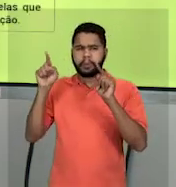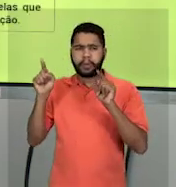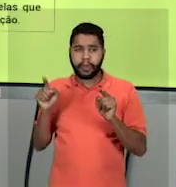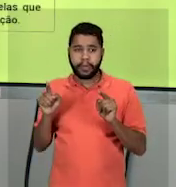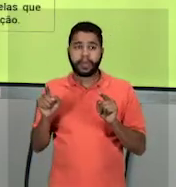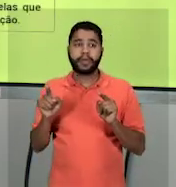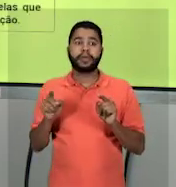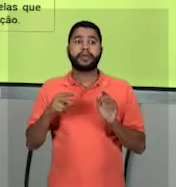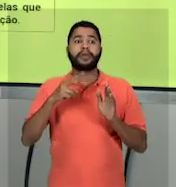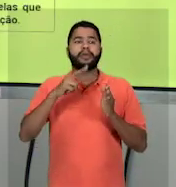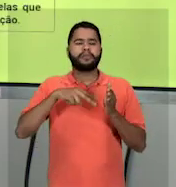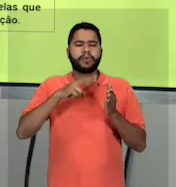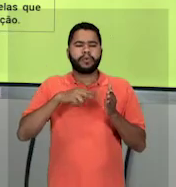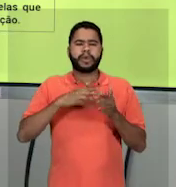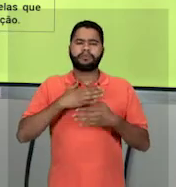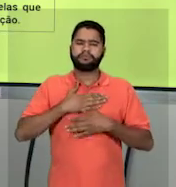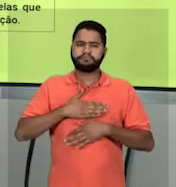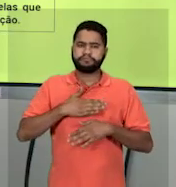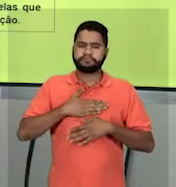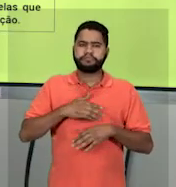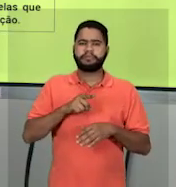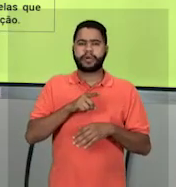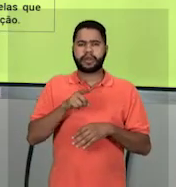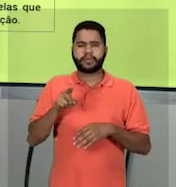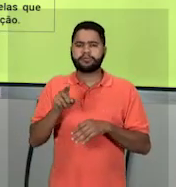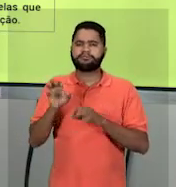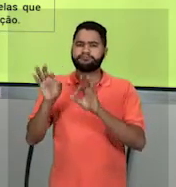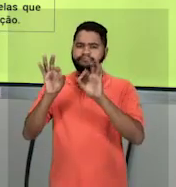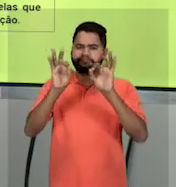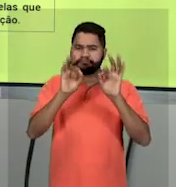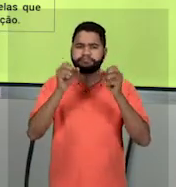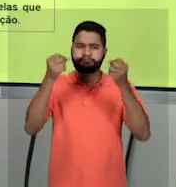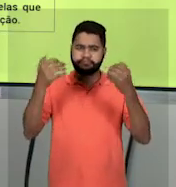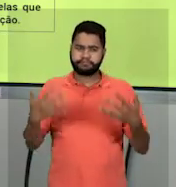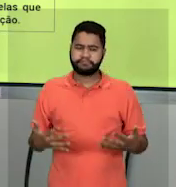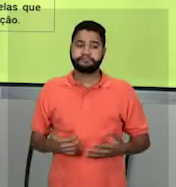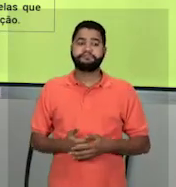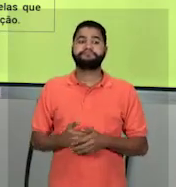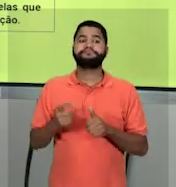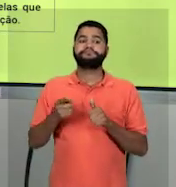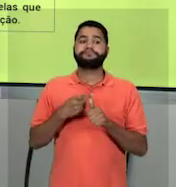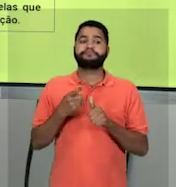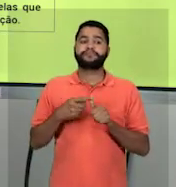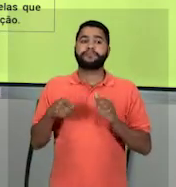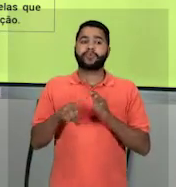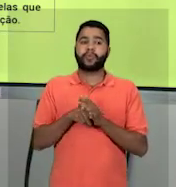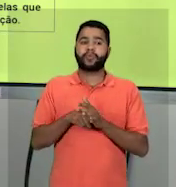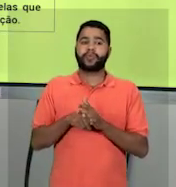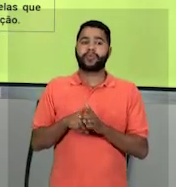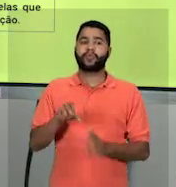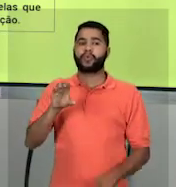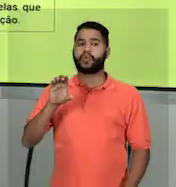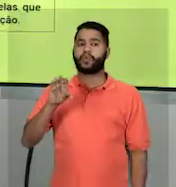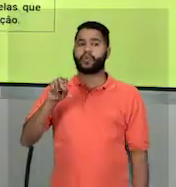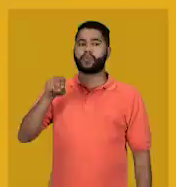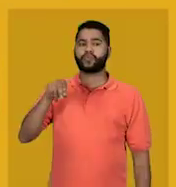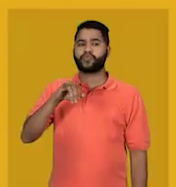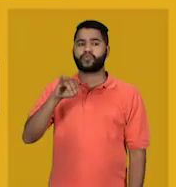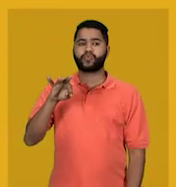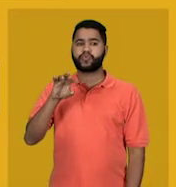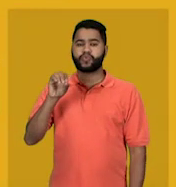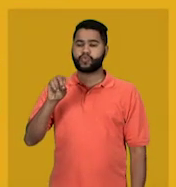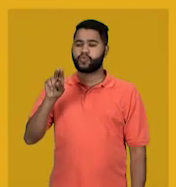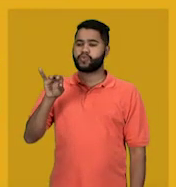e nós vamos ler uma por uma para gente diferenciar também predefinição conjunto universo é o conjunto formado